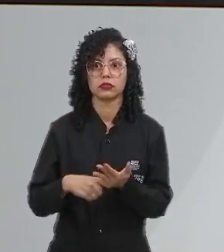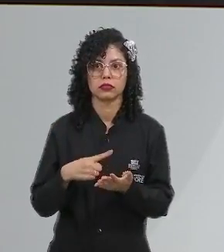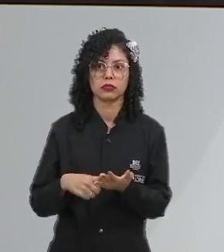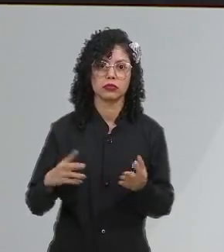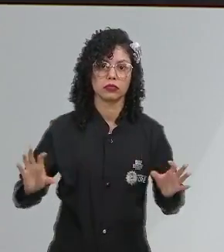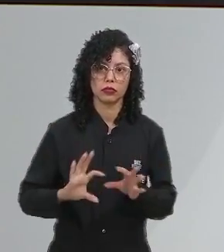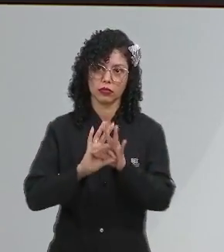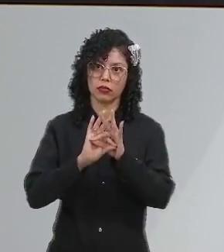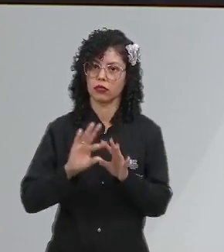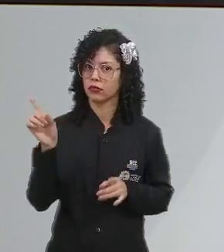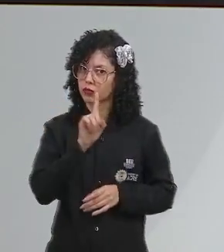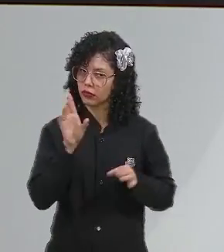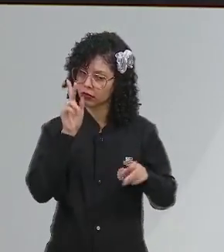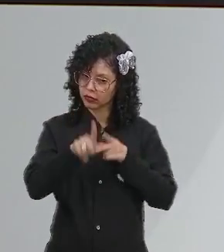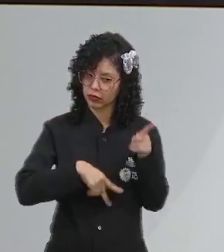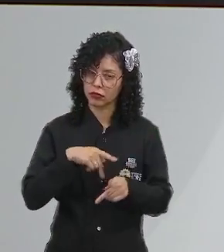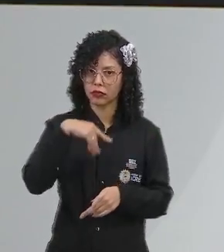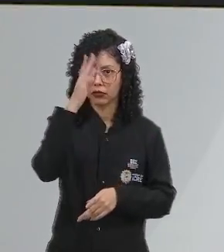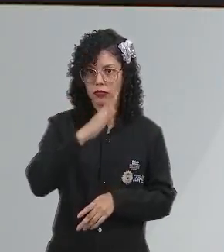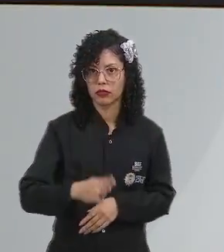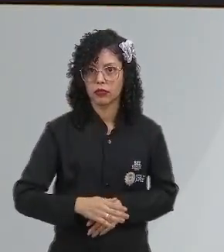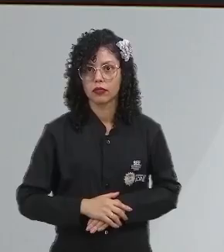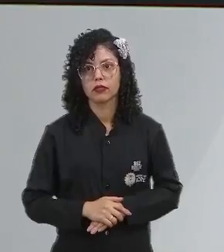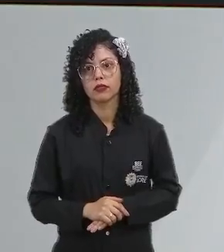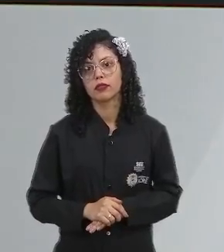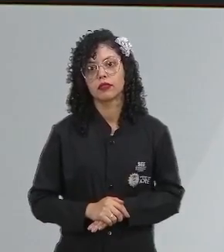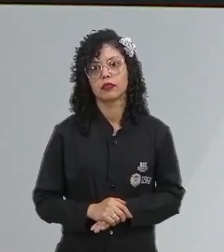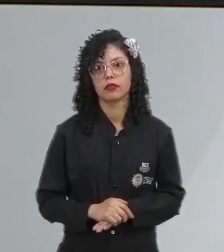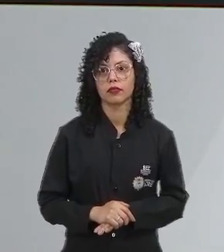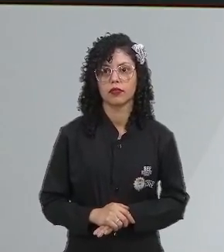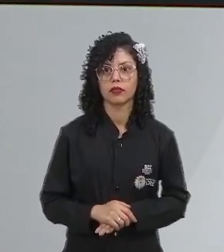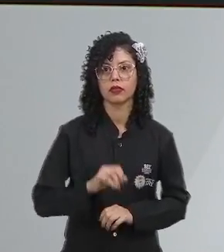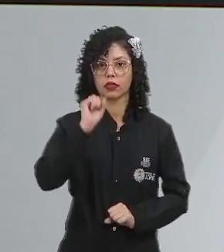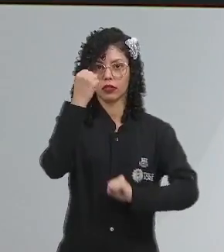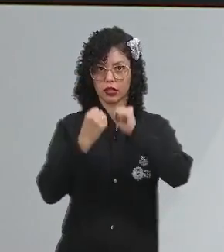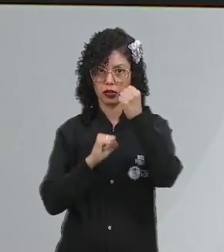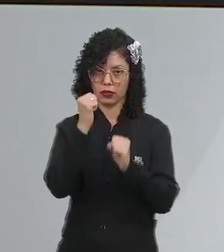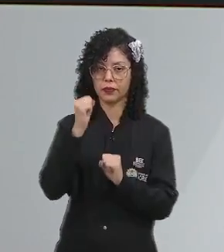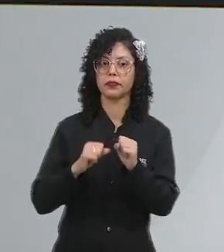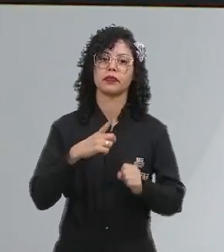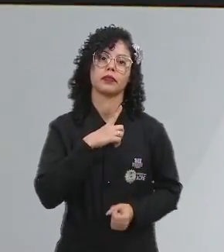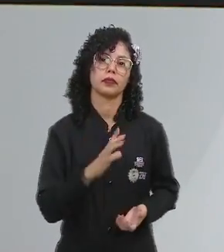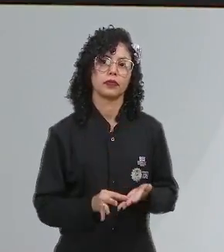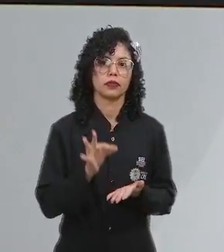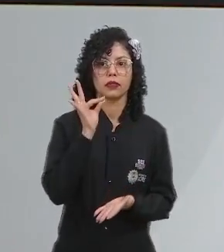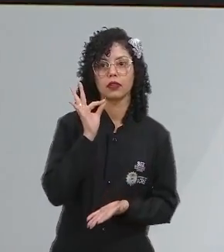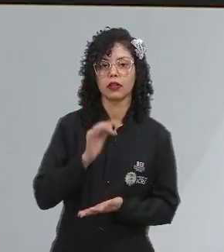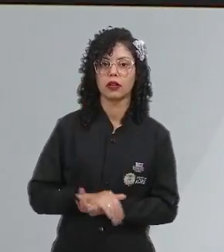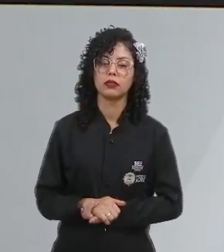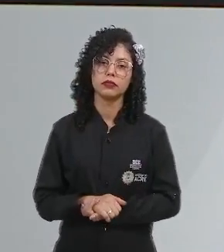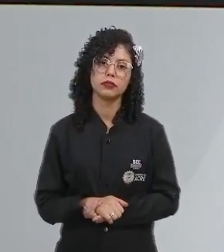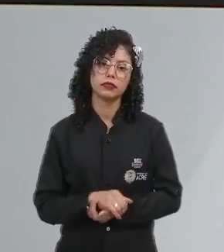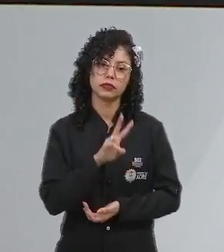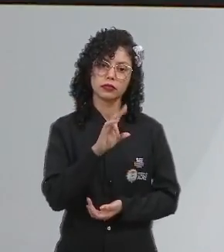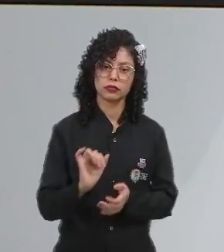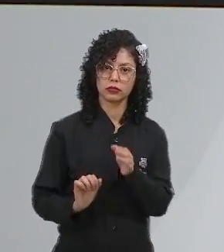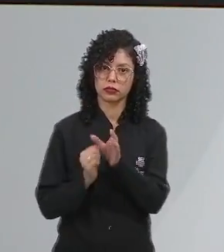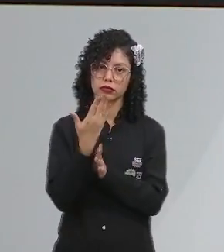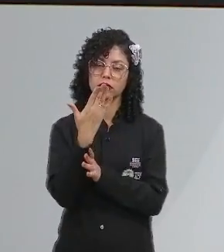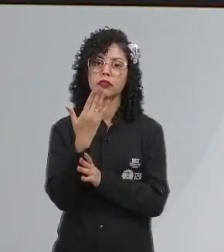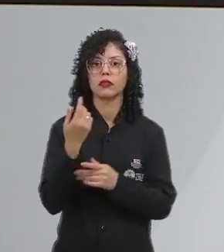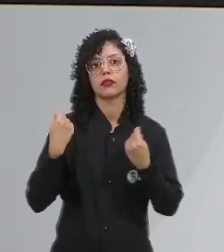entre eles e não entre a população brasileira. A indústria cafeeira, né, que a gente está vendo aqui, ela vai surgir